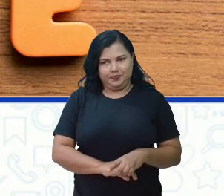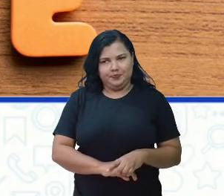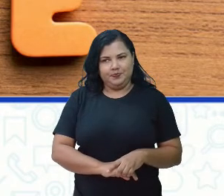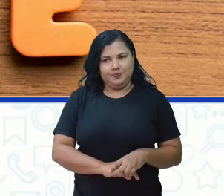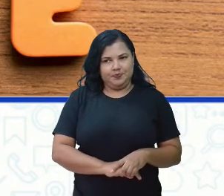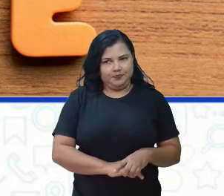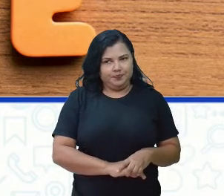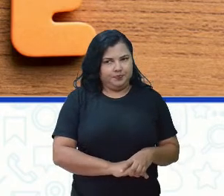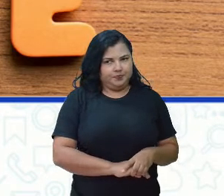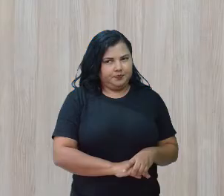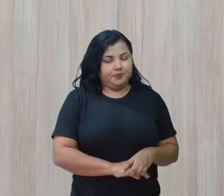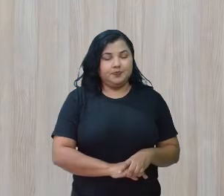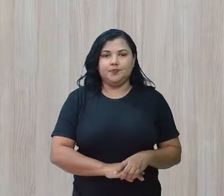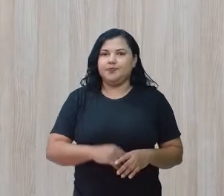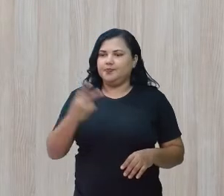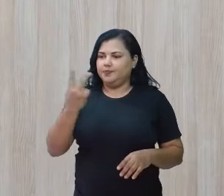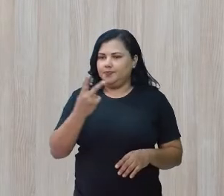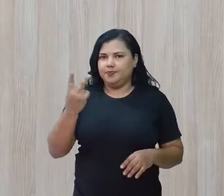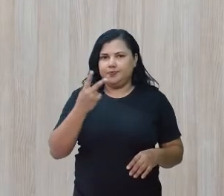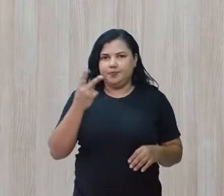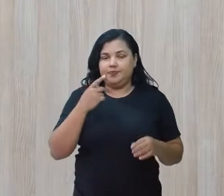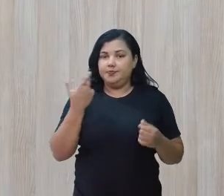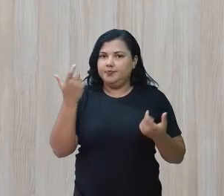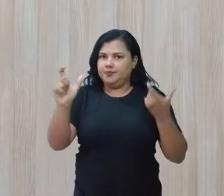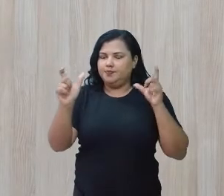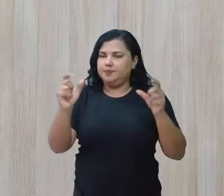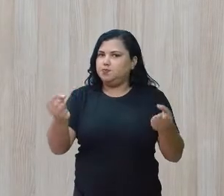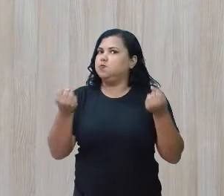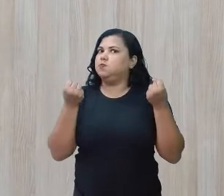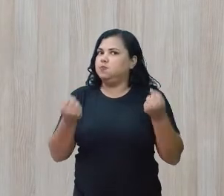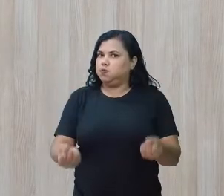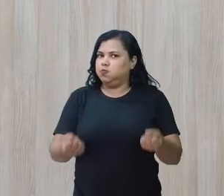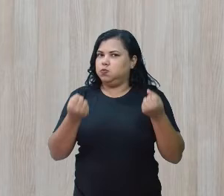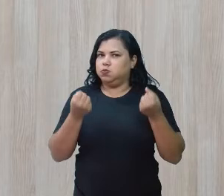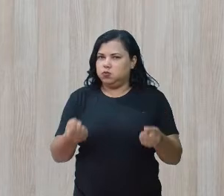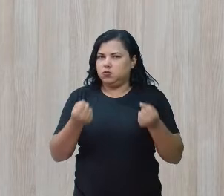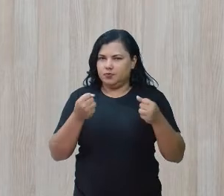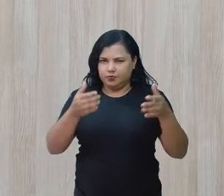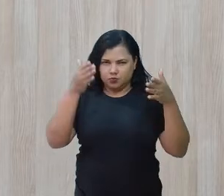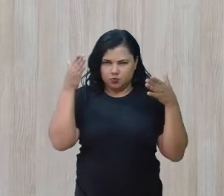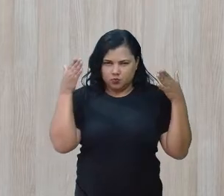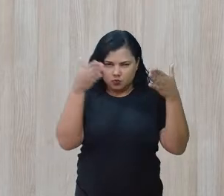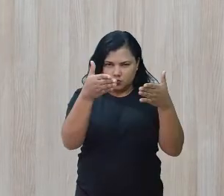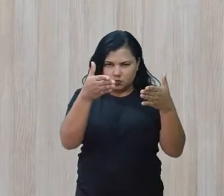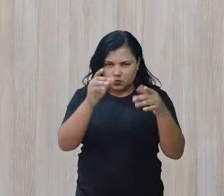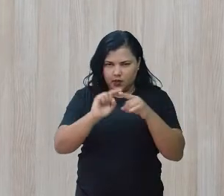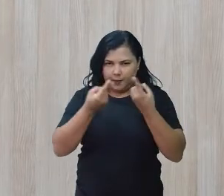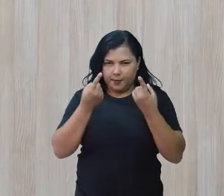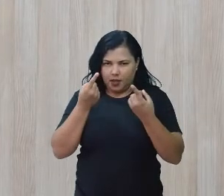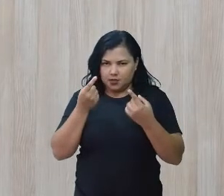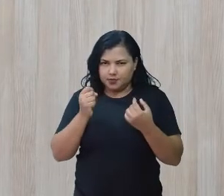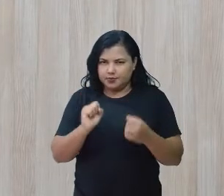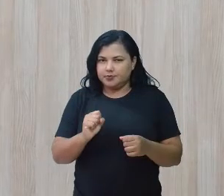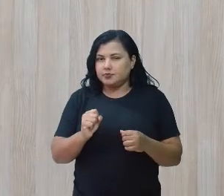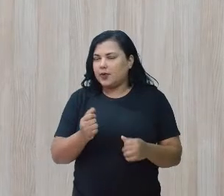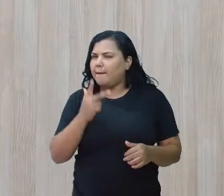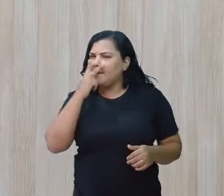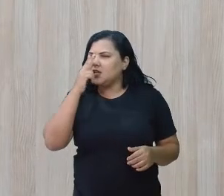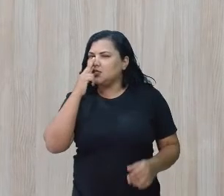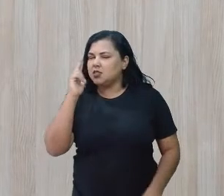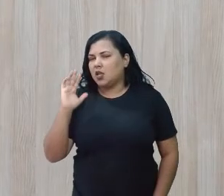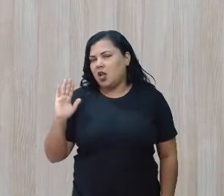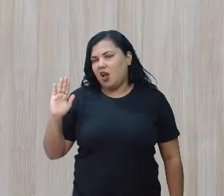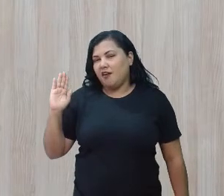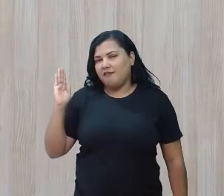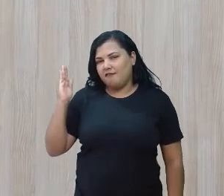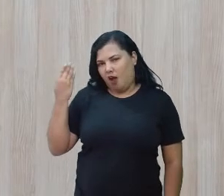falso. Ou seja, são duas palavras de peso muito grande. Capitu tinha um olhar direto, mas o seu olhar soava aos olhos